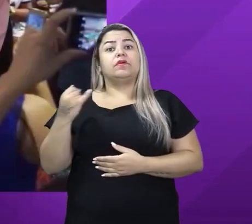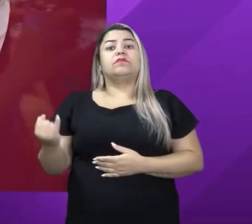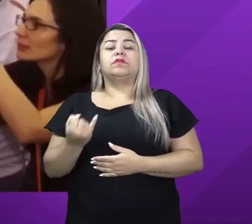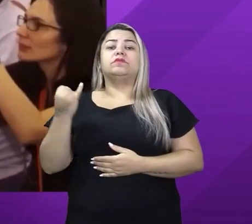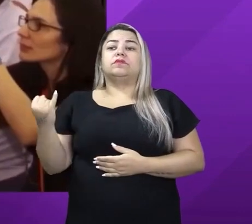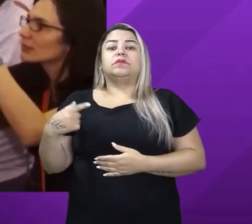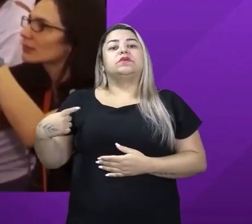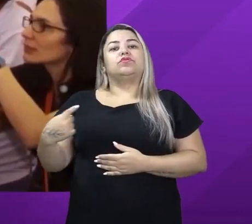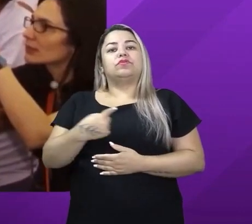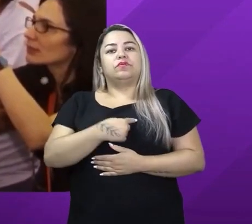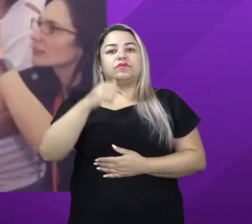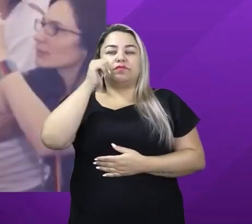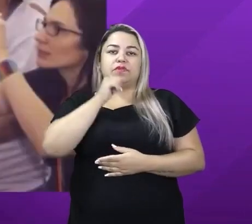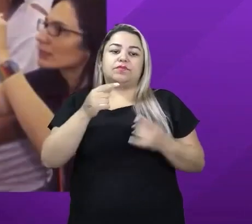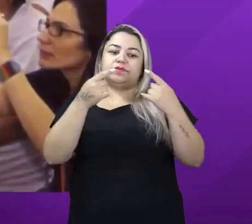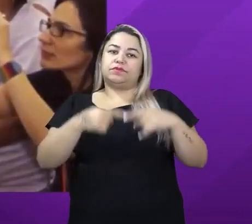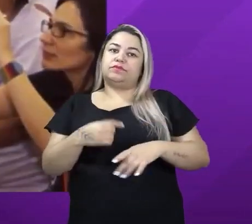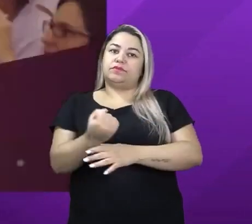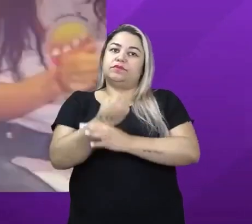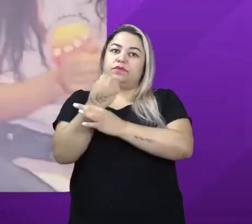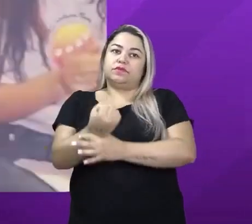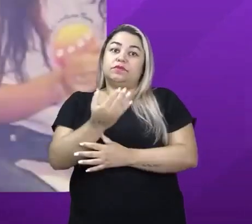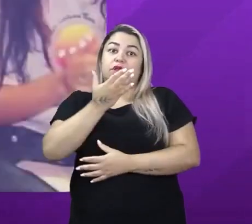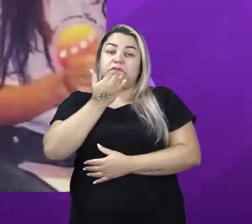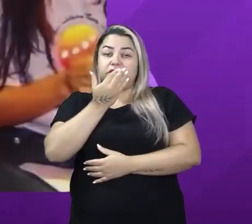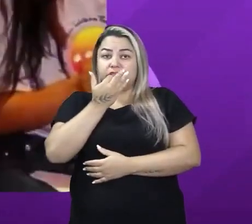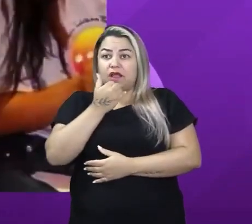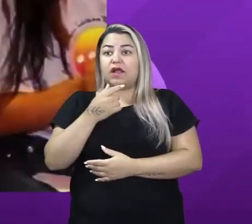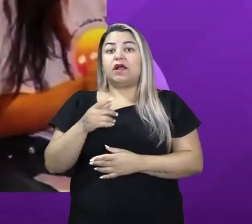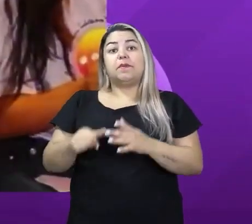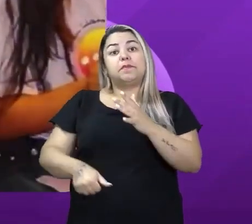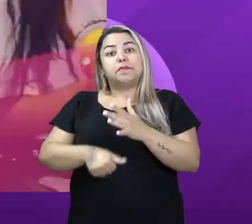de nós mulheres nas políticas de segurança alimentar é preciso,